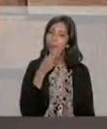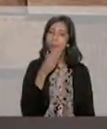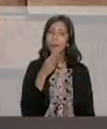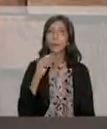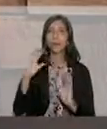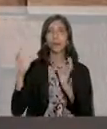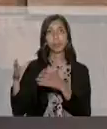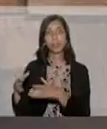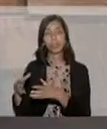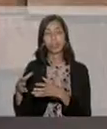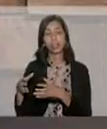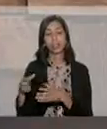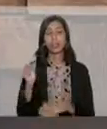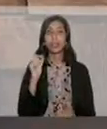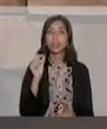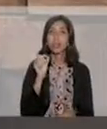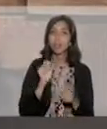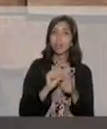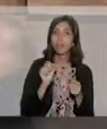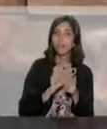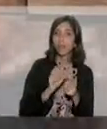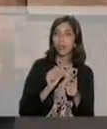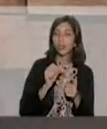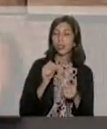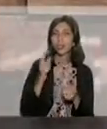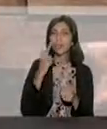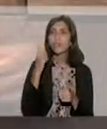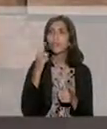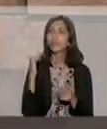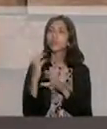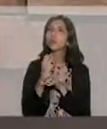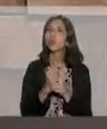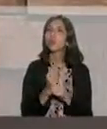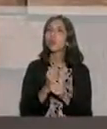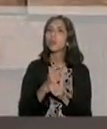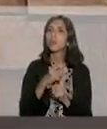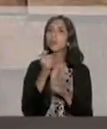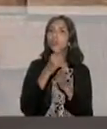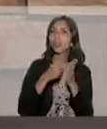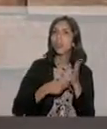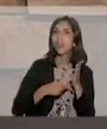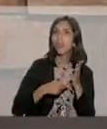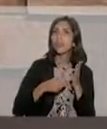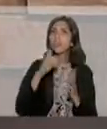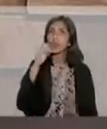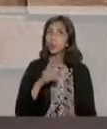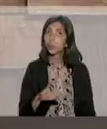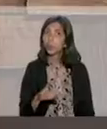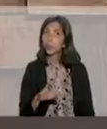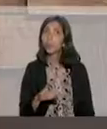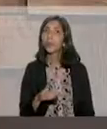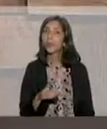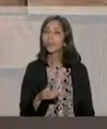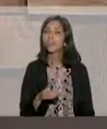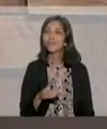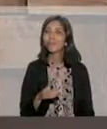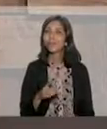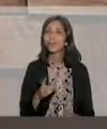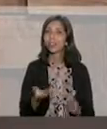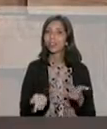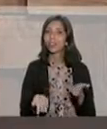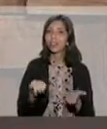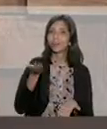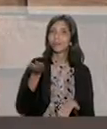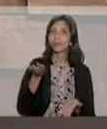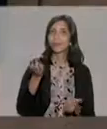os homens, e quem faz, né, se você fizer a conta dos autores que estão lá, dos diretores, a conta ainda está pendendo